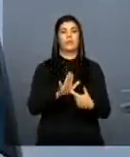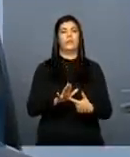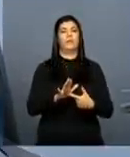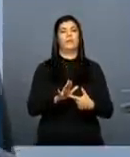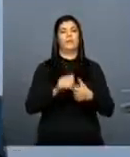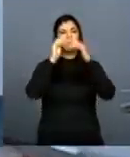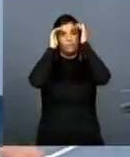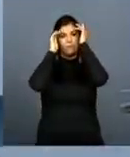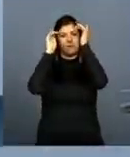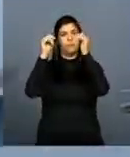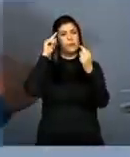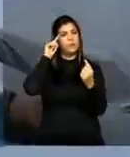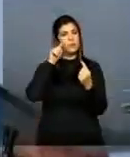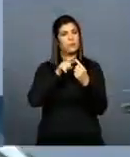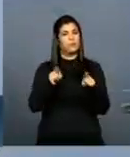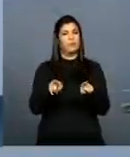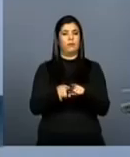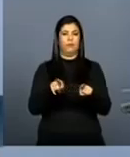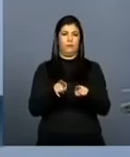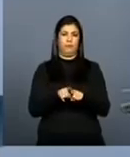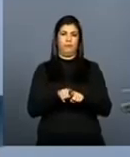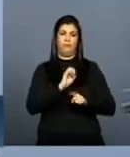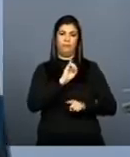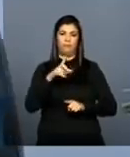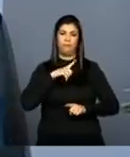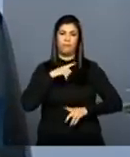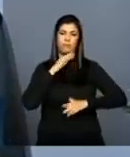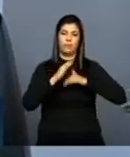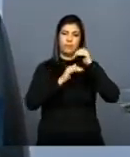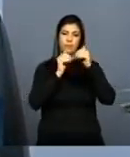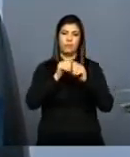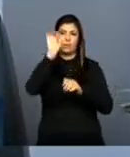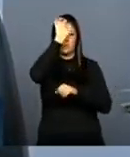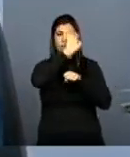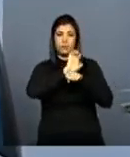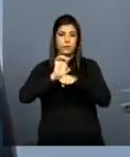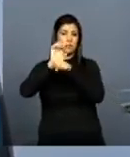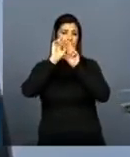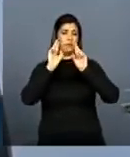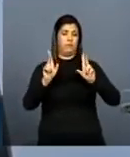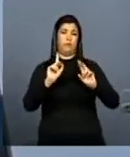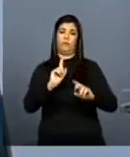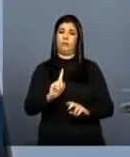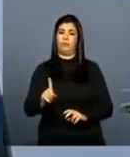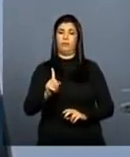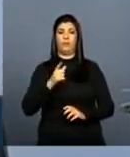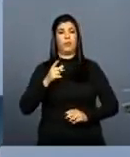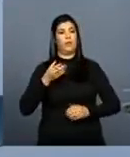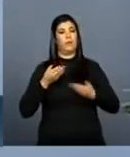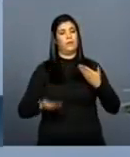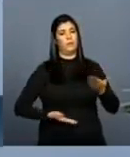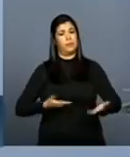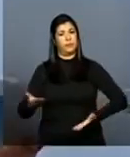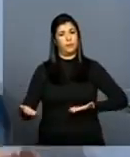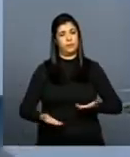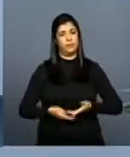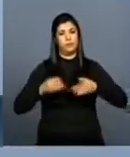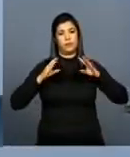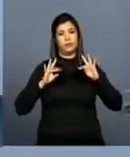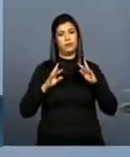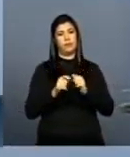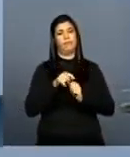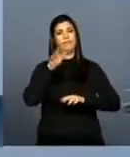cumprimos nossas metas, que nós estamos construindo um Estado diferente. Nós estamos aqui para servir o povo brasileiro e, nessa